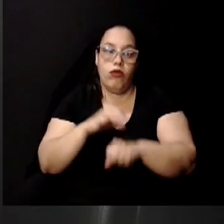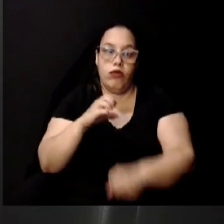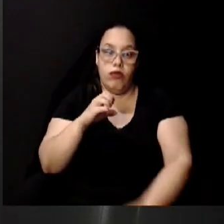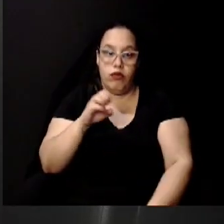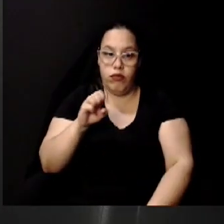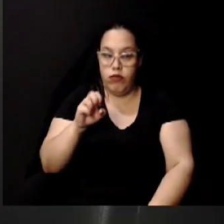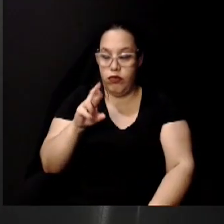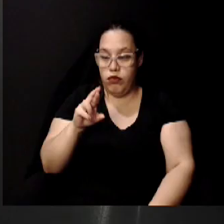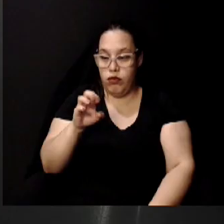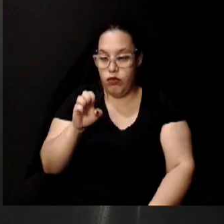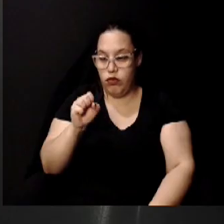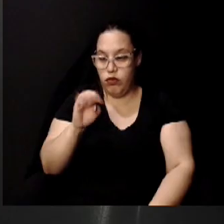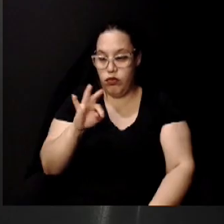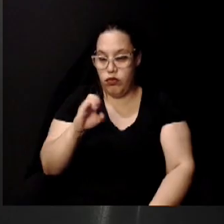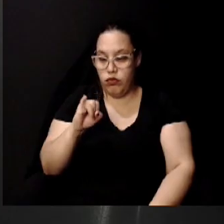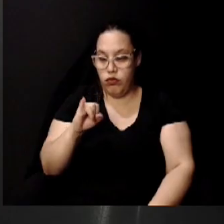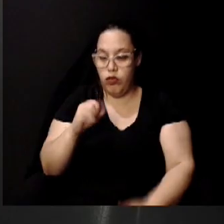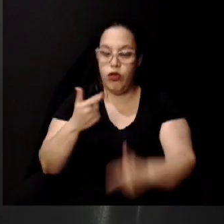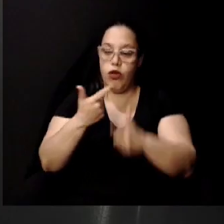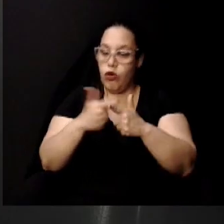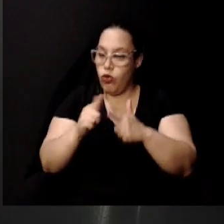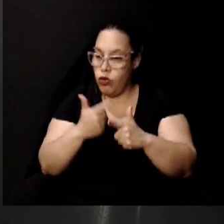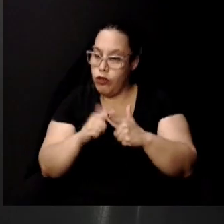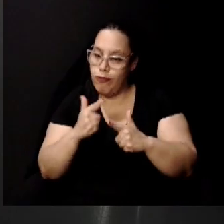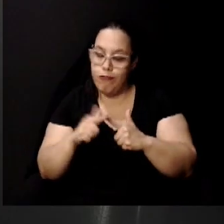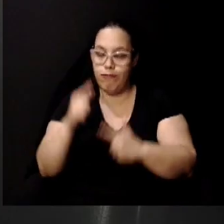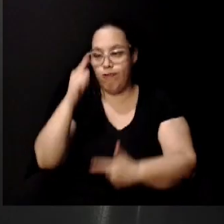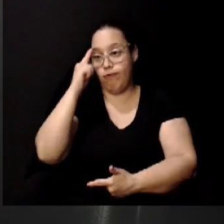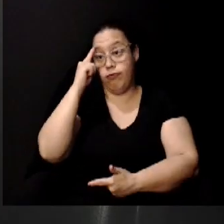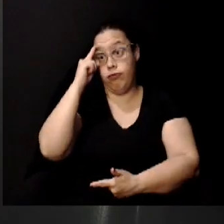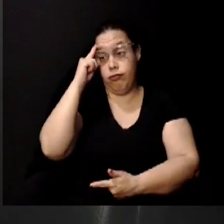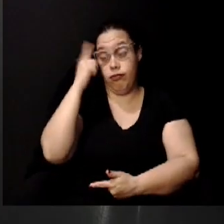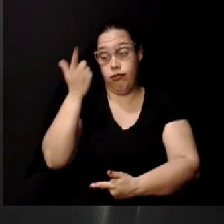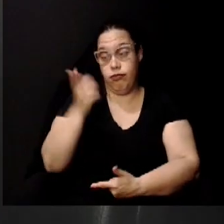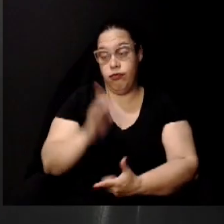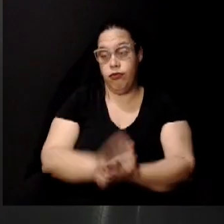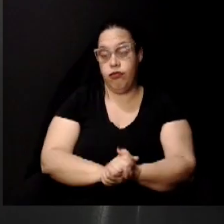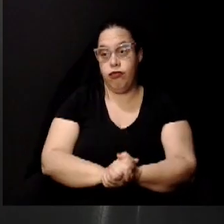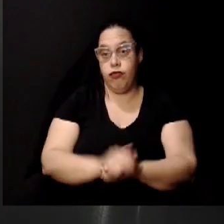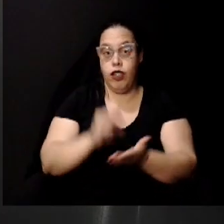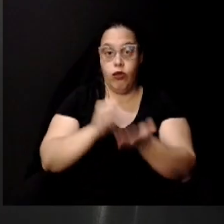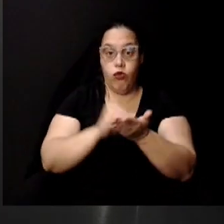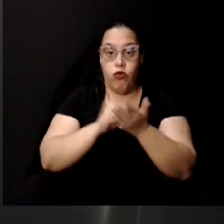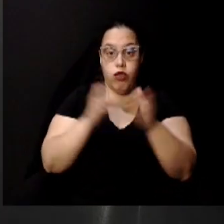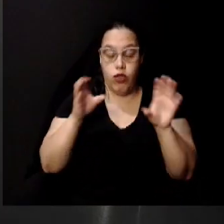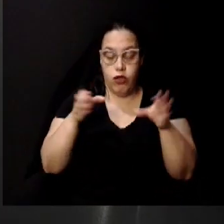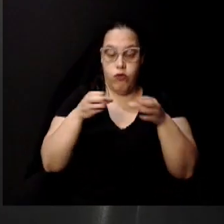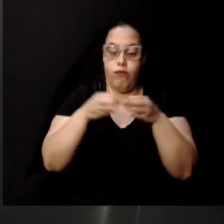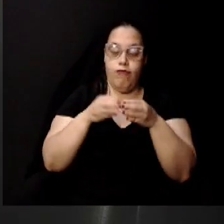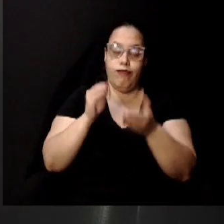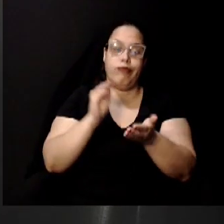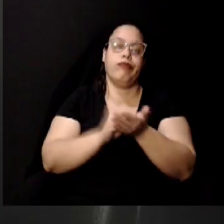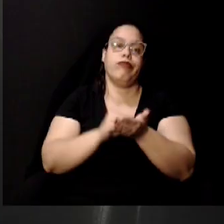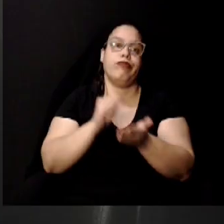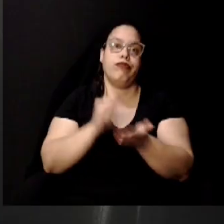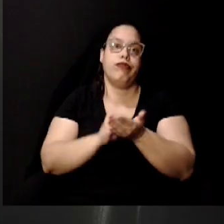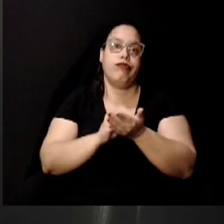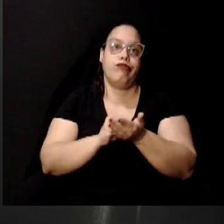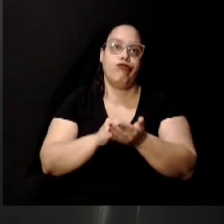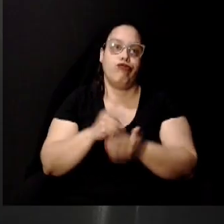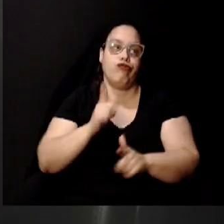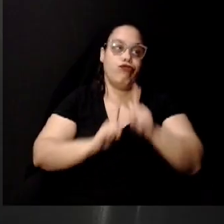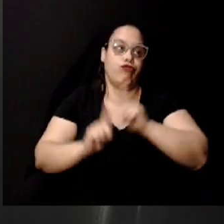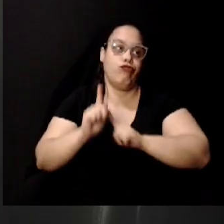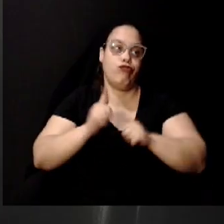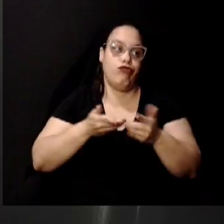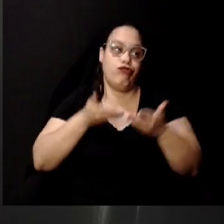uma série de problemas, né? Porque passa por falta de equipe, passa pela ingerência que é estabelecida também,